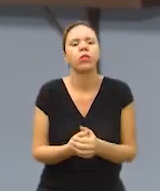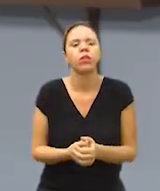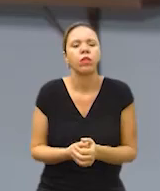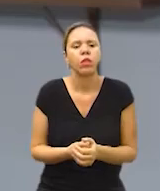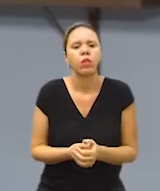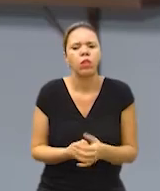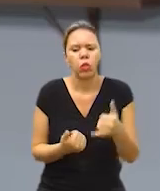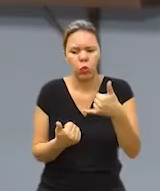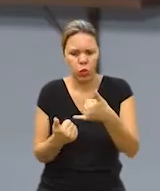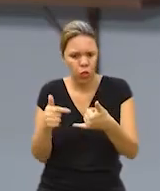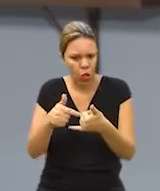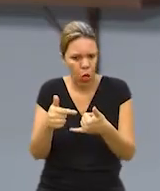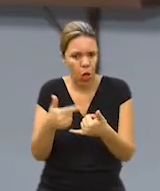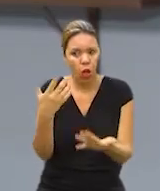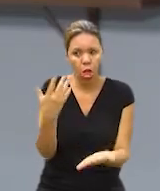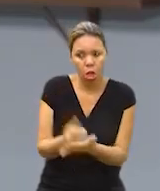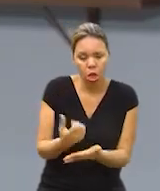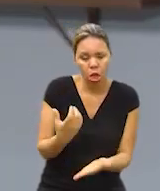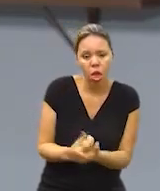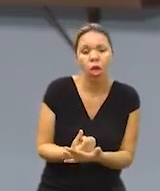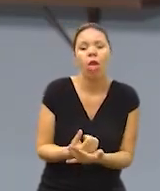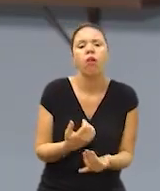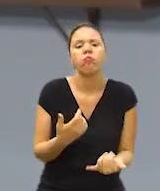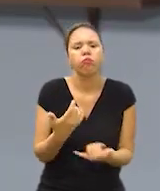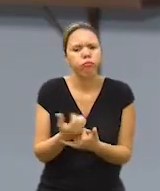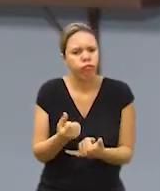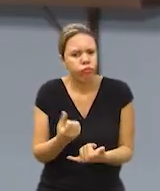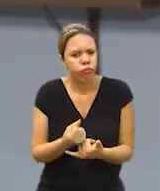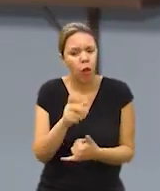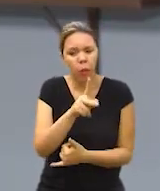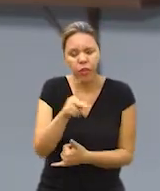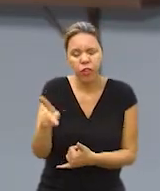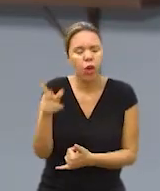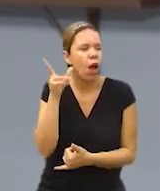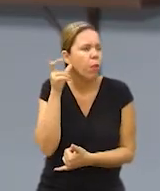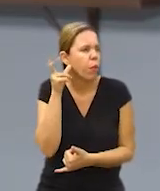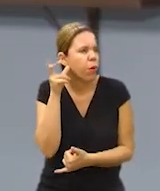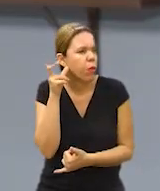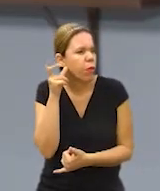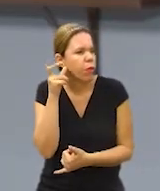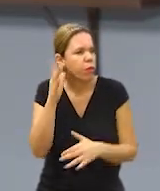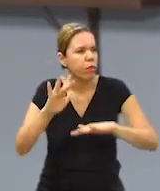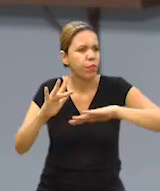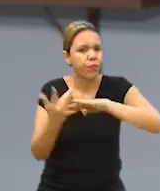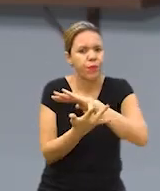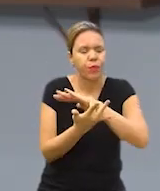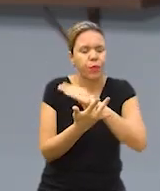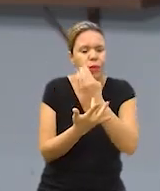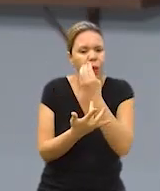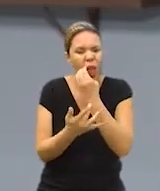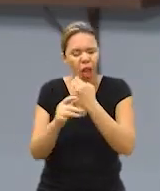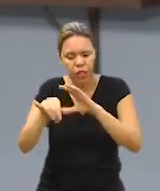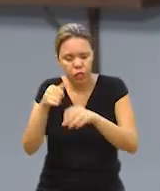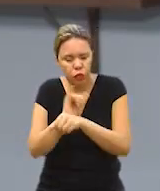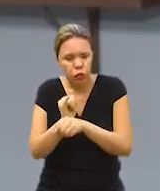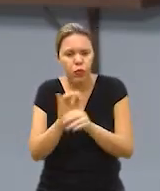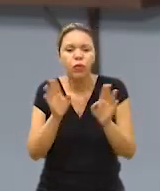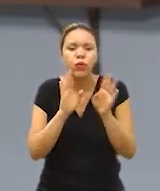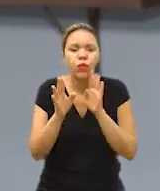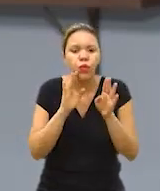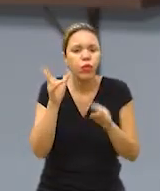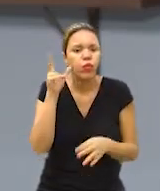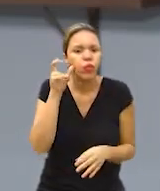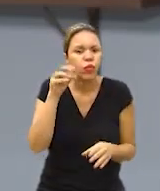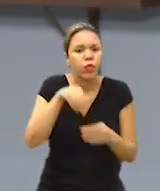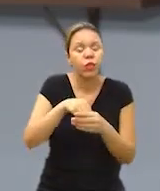No celular eu tenho áudios de professores que eu baixei aí das redes sociais, de YouTube, Facebook, para ficar ouvindo